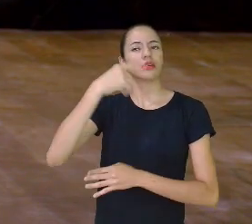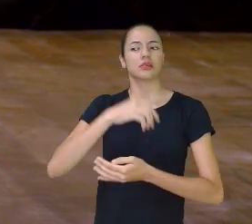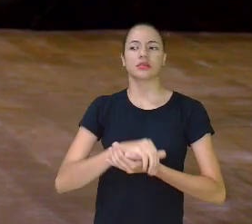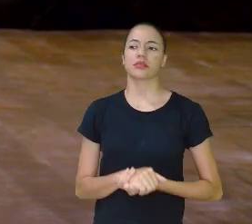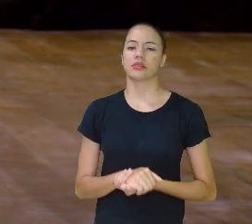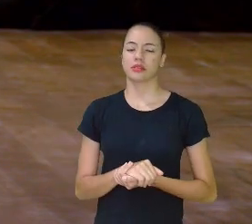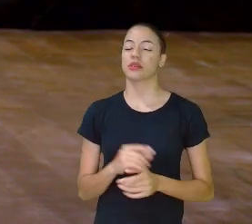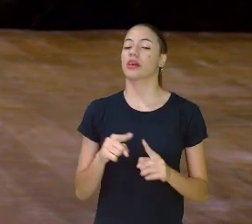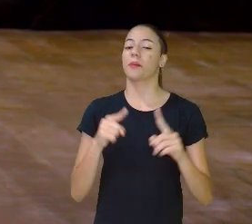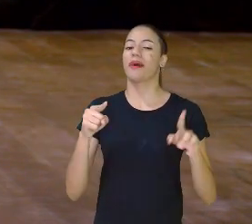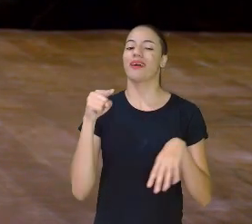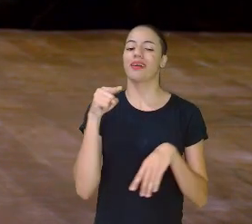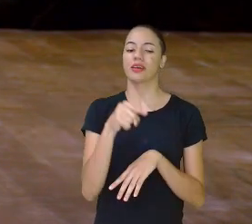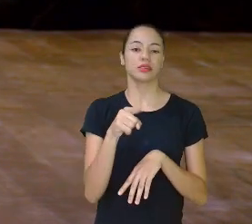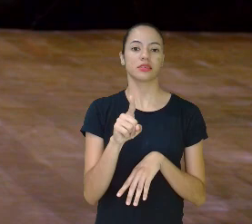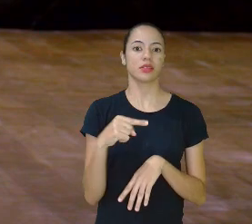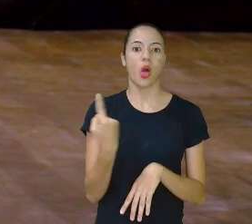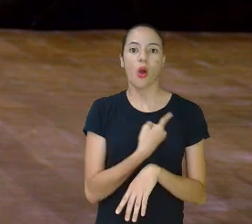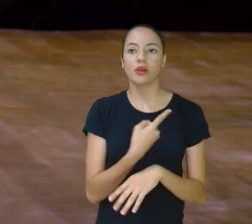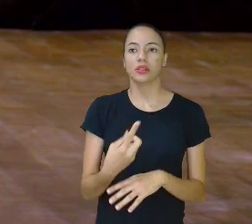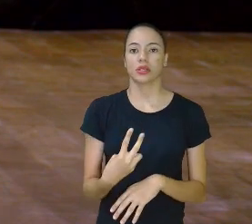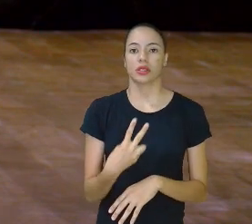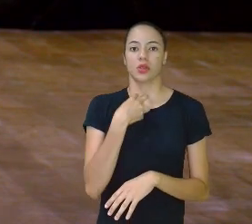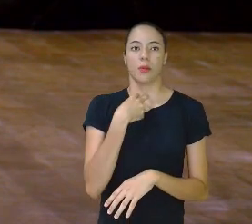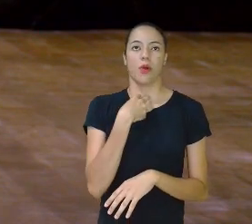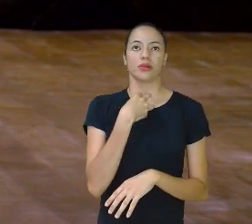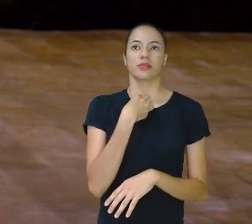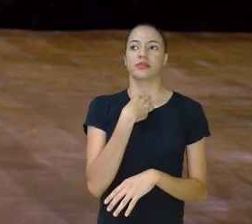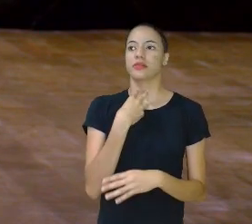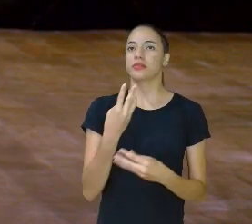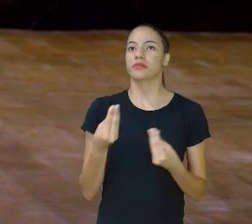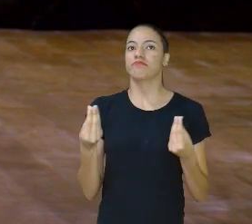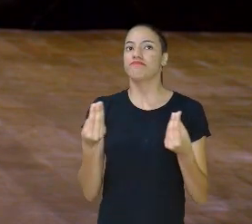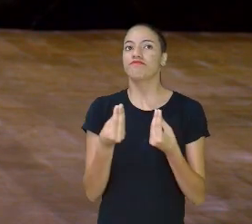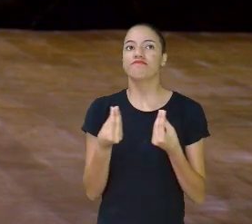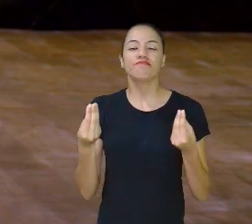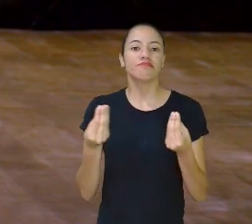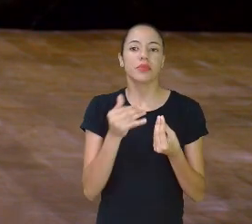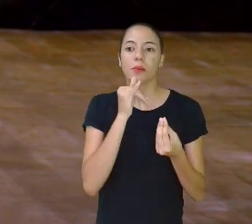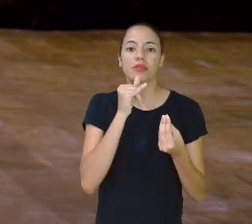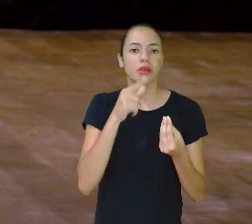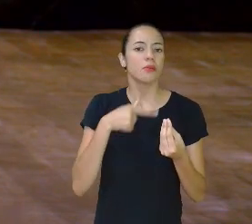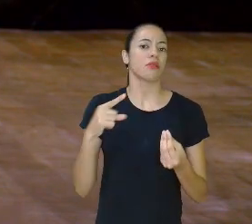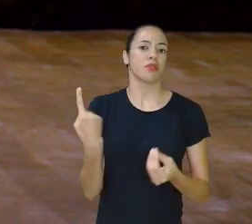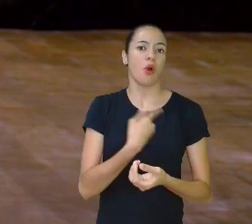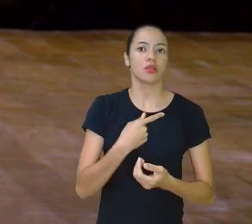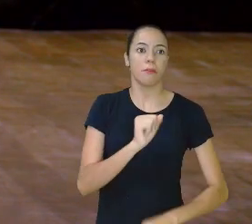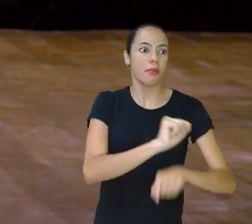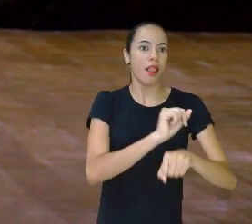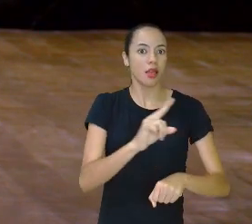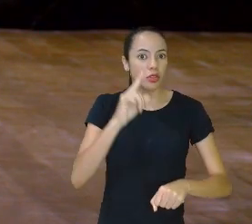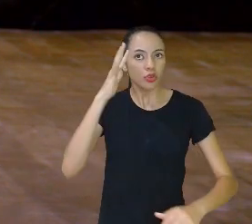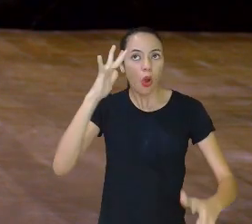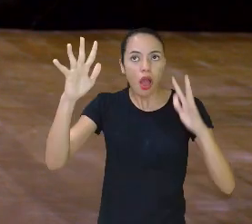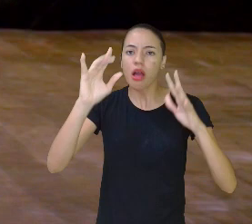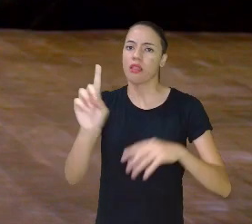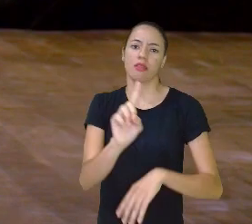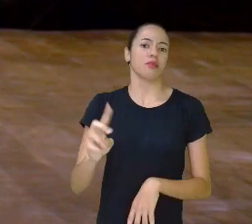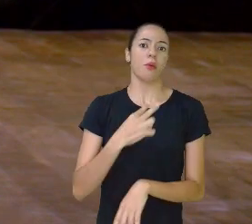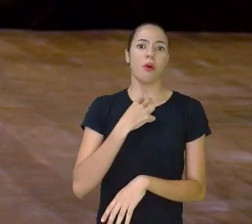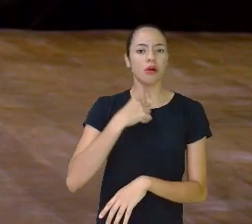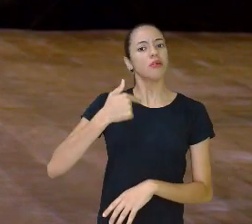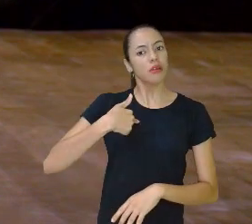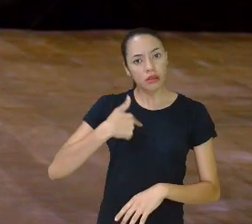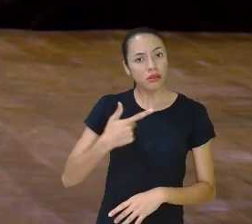Mas fala que a gente não pode, para adiar, sabe? A gente tem que se manter sonhando. Foi isso que eu